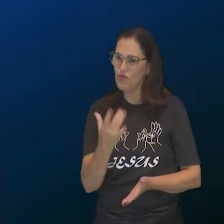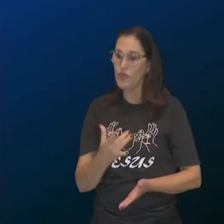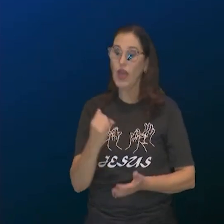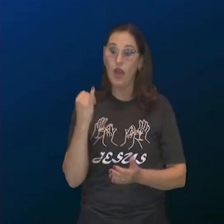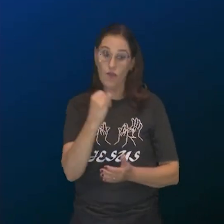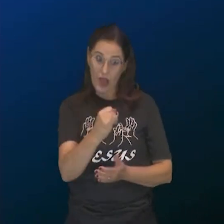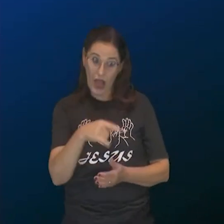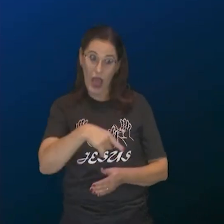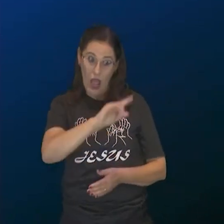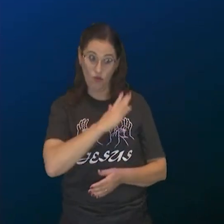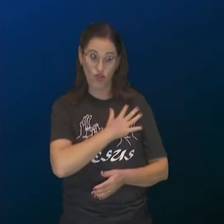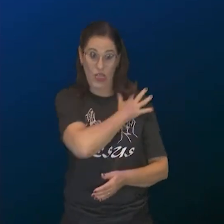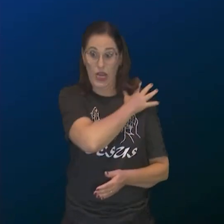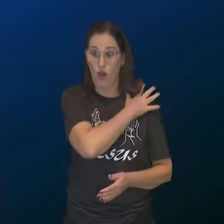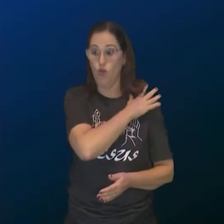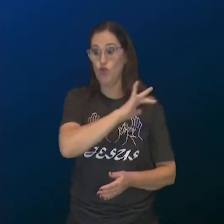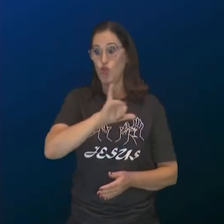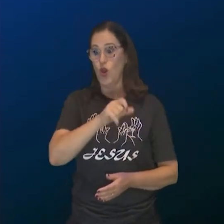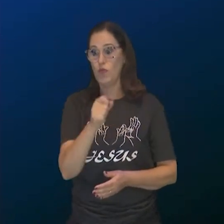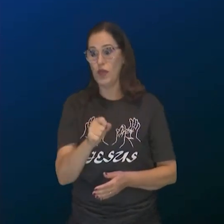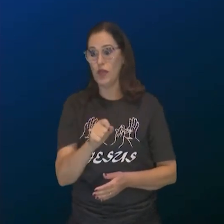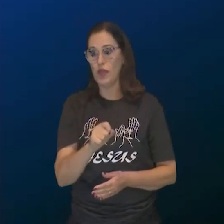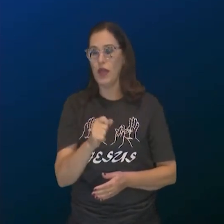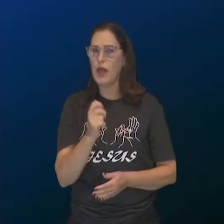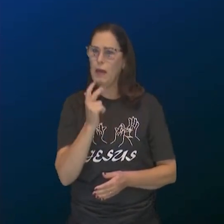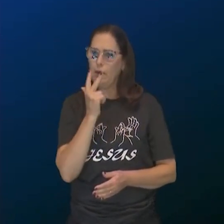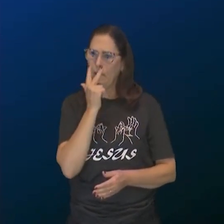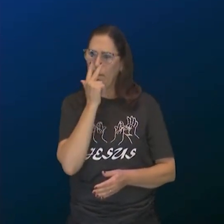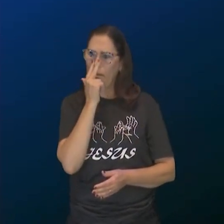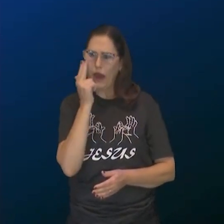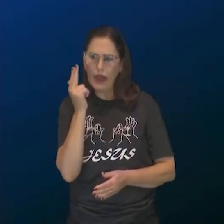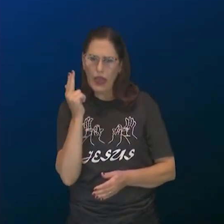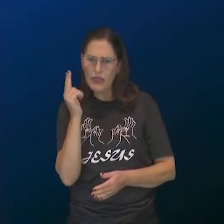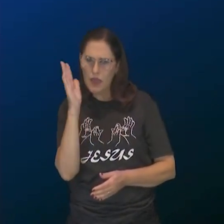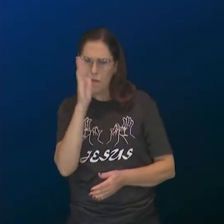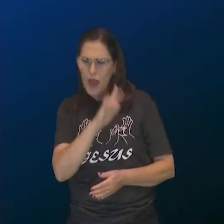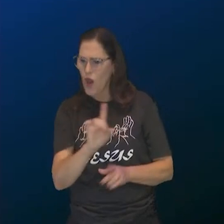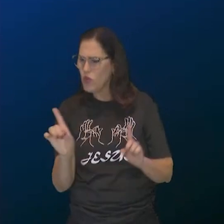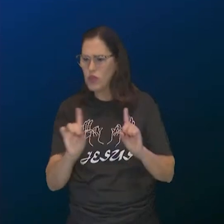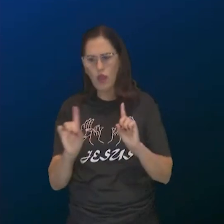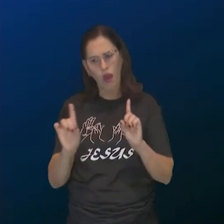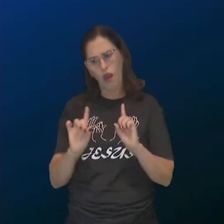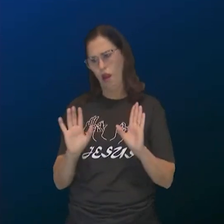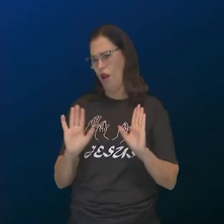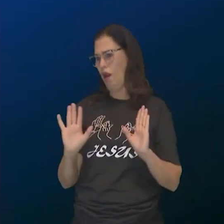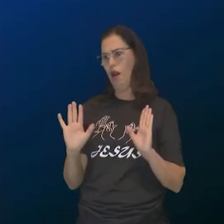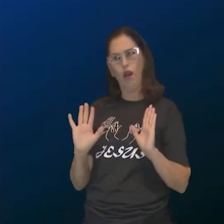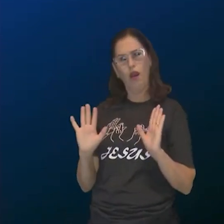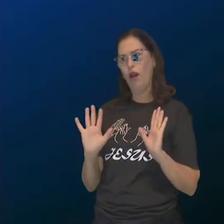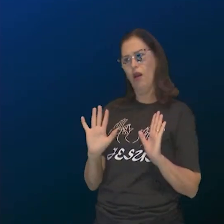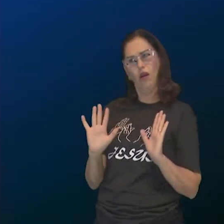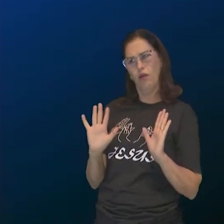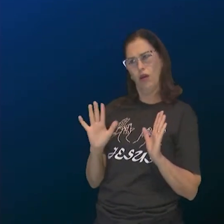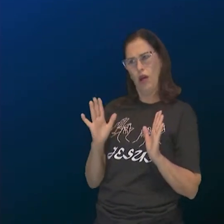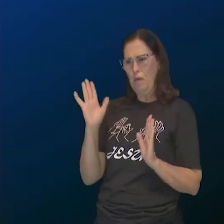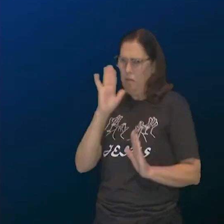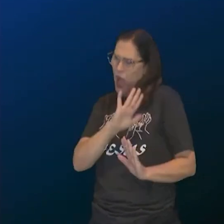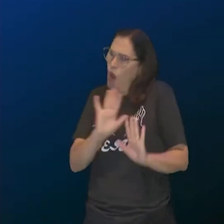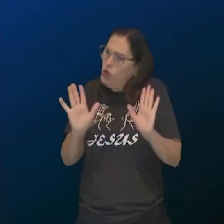dirás a Joabe, não pareça isso mal aos teus olhos, isso que eu fiz, que não pareça